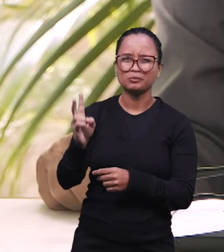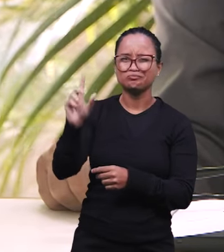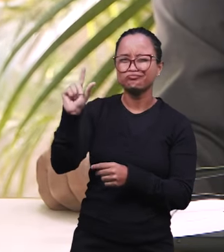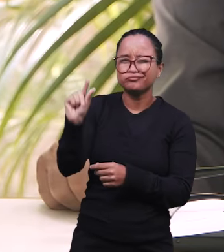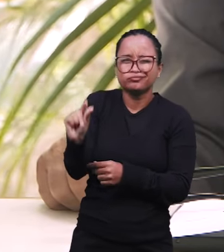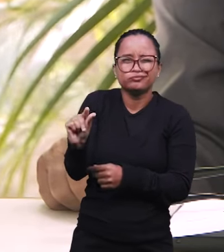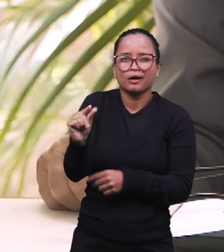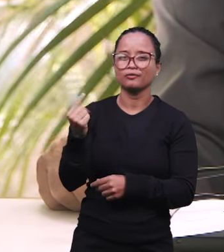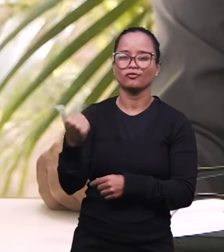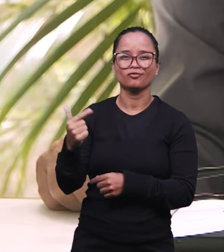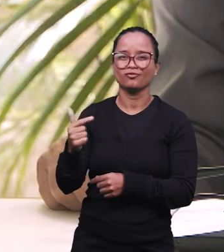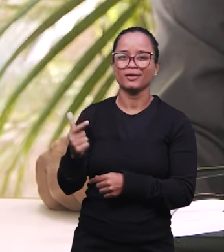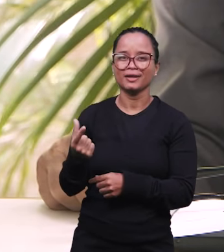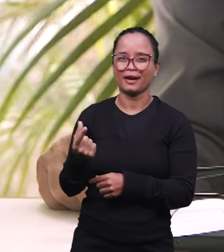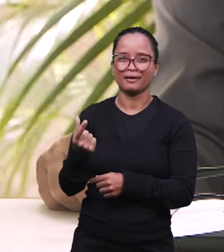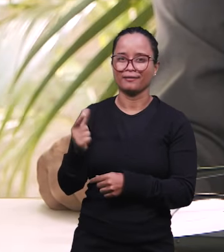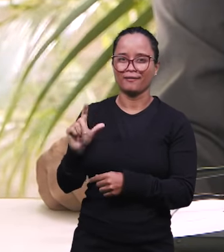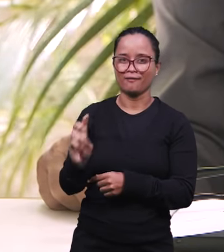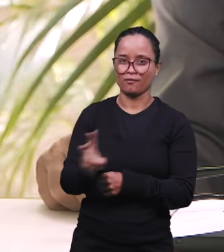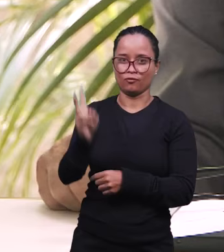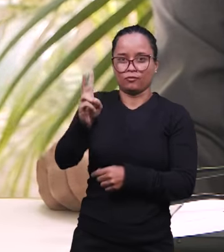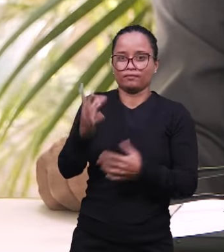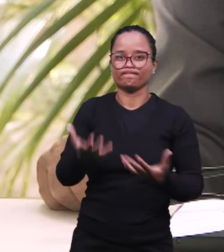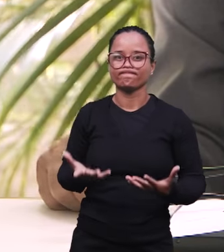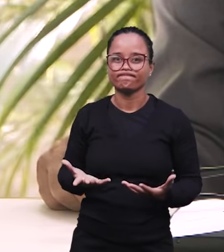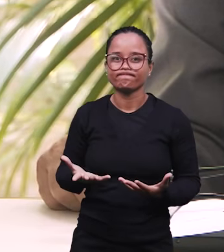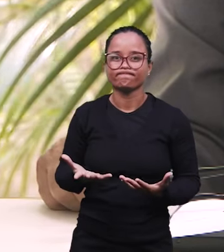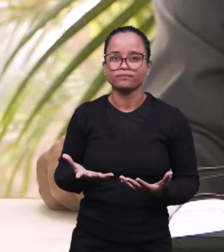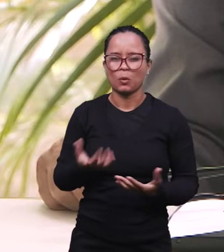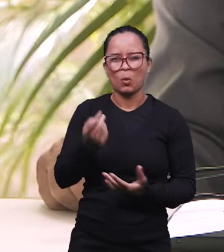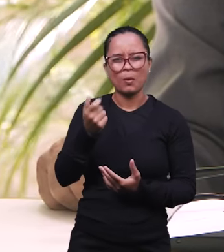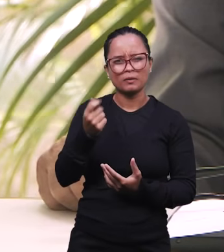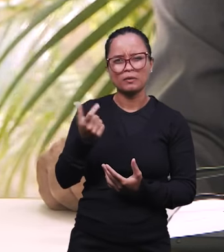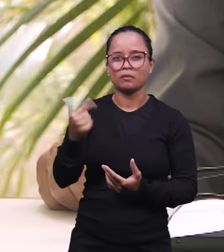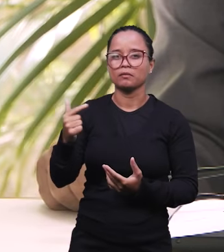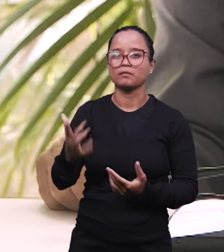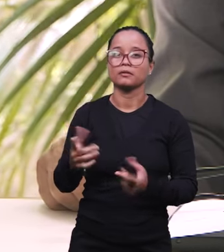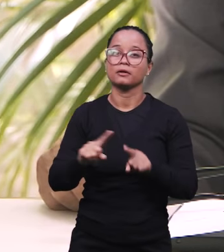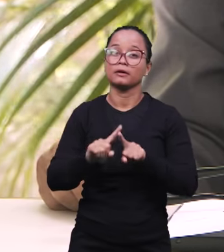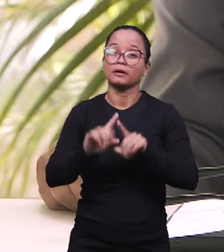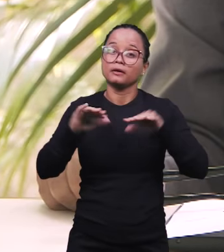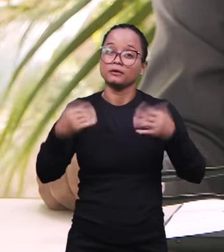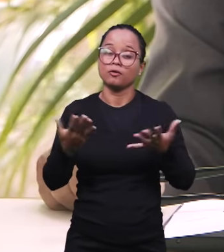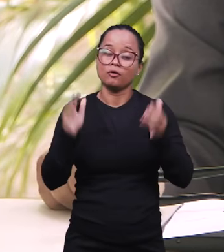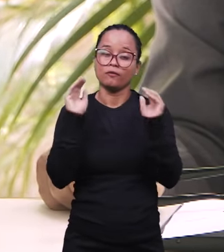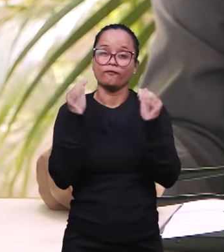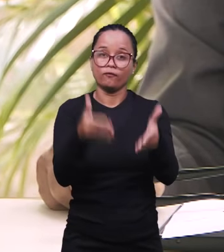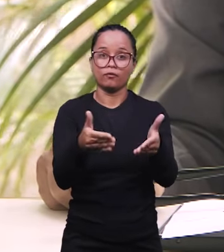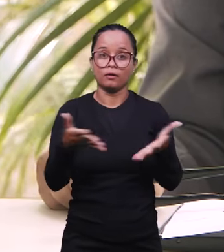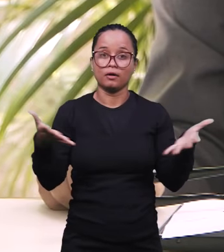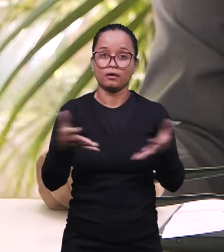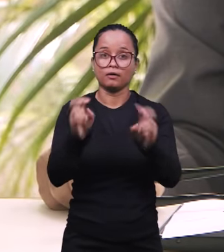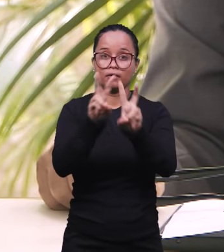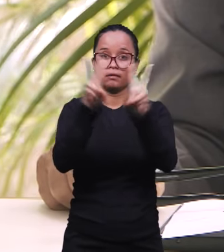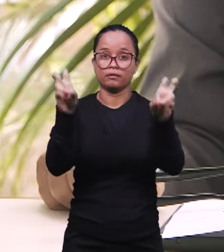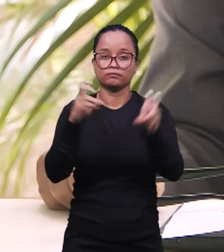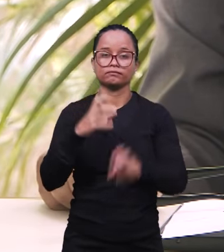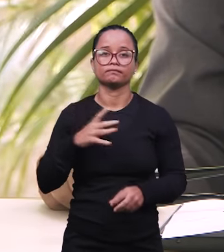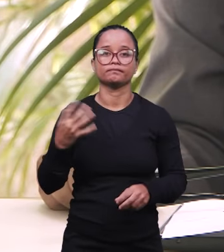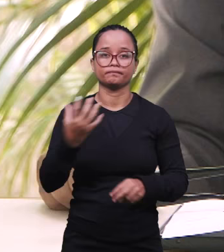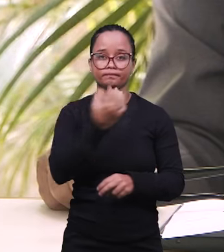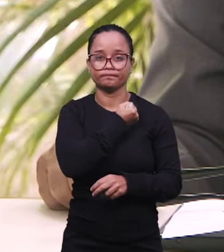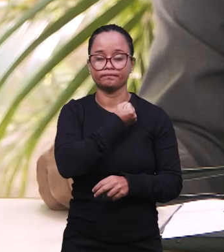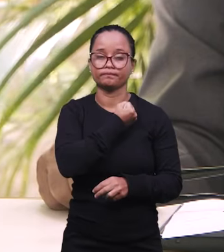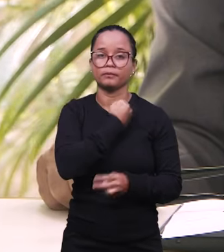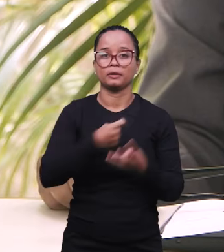seu valor era mínimo. E este é o aspecto que hoje será apresentado, ou o enfoque que será dado hoje ao assunto de